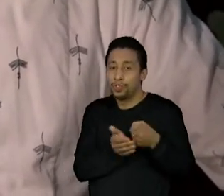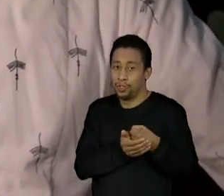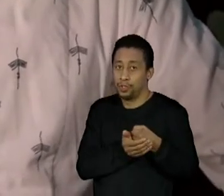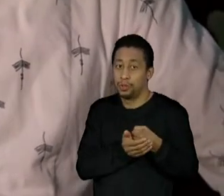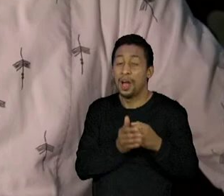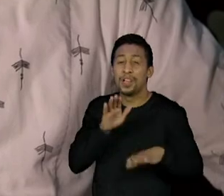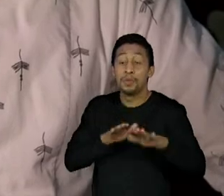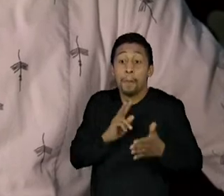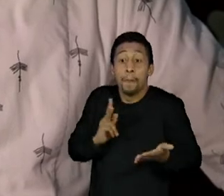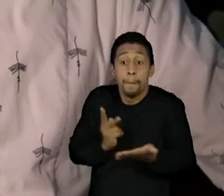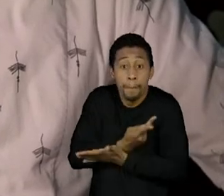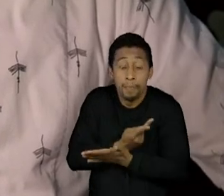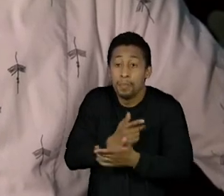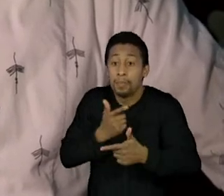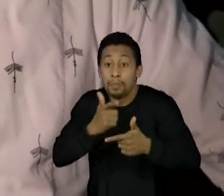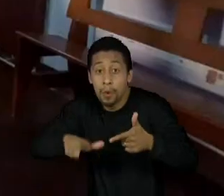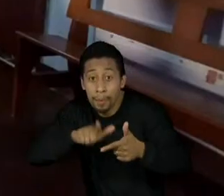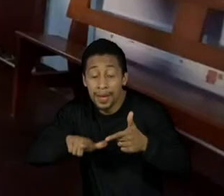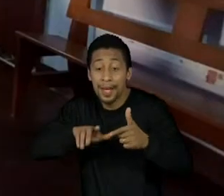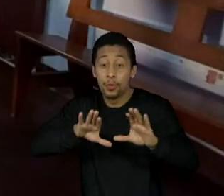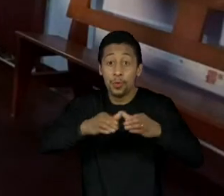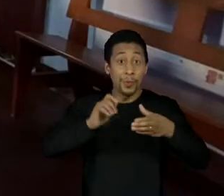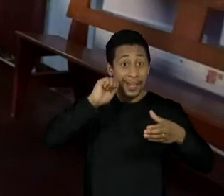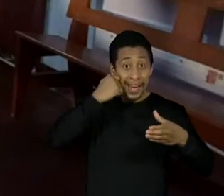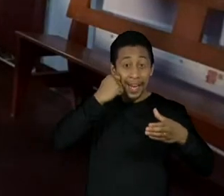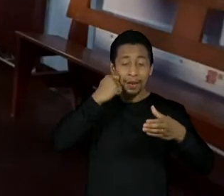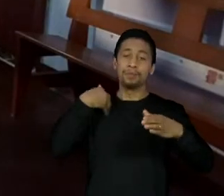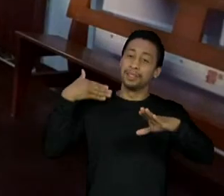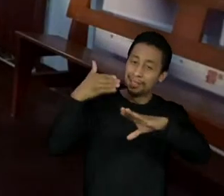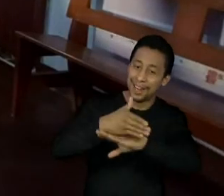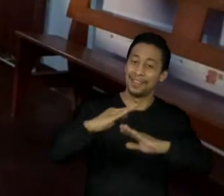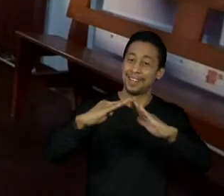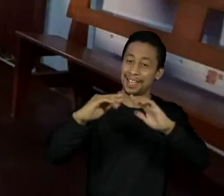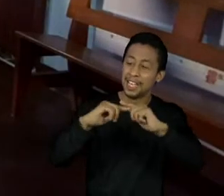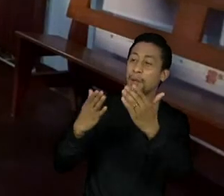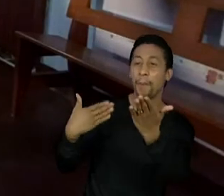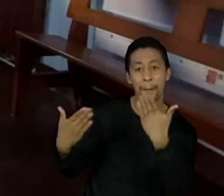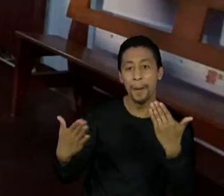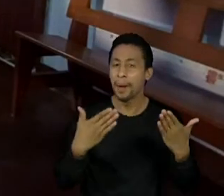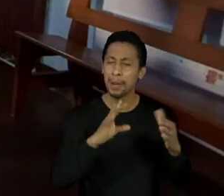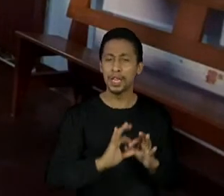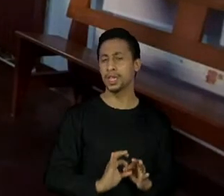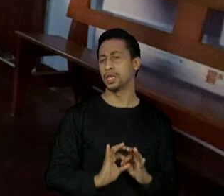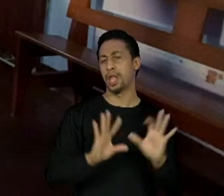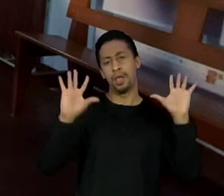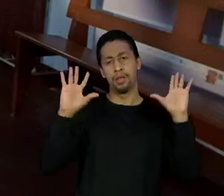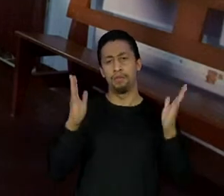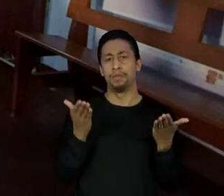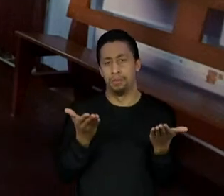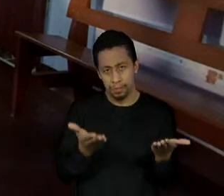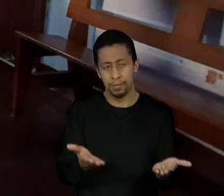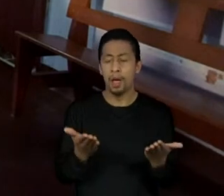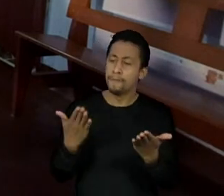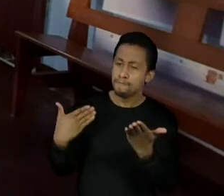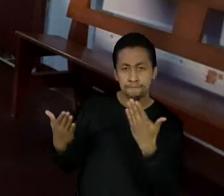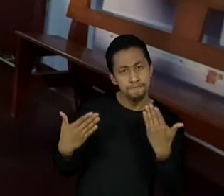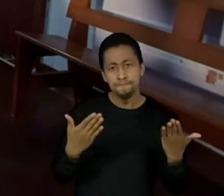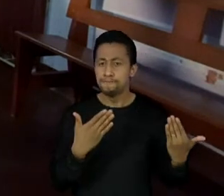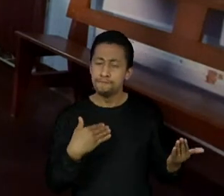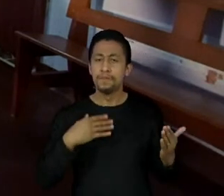eram resolvidas dentro desse espaço, né? Espaços em que os negros tinham liberdade para